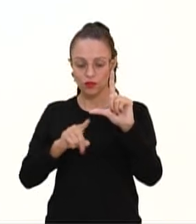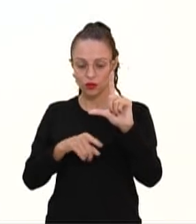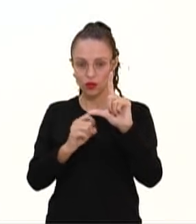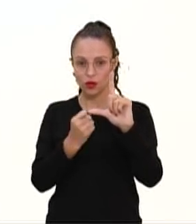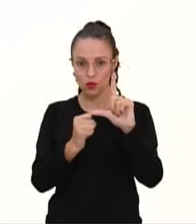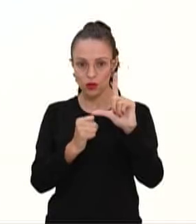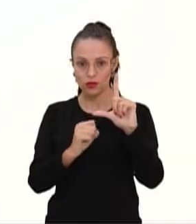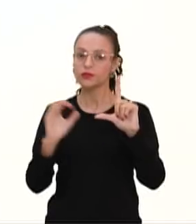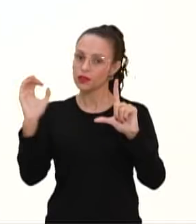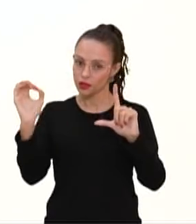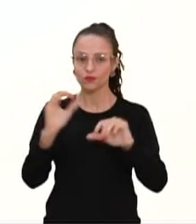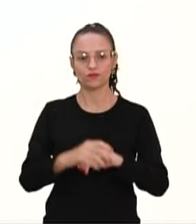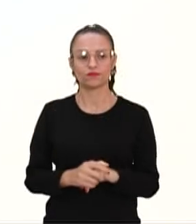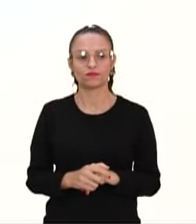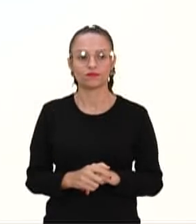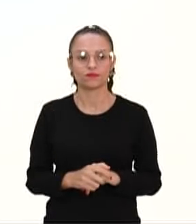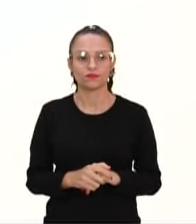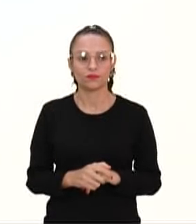2,8 é 0.